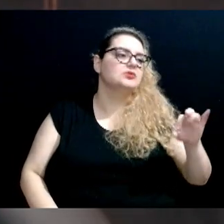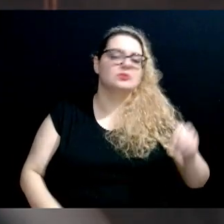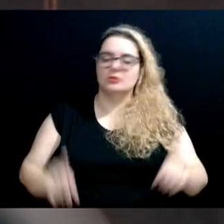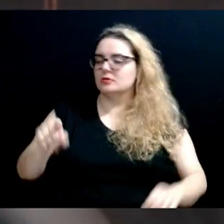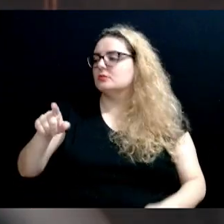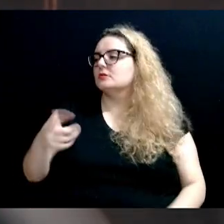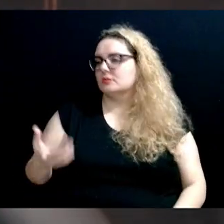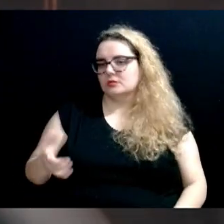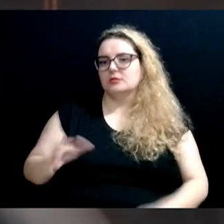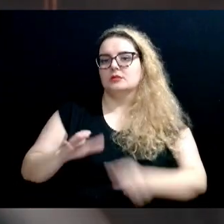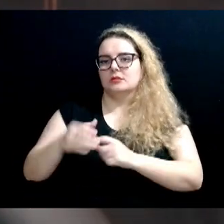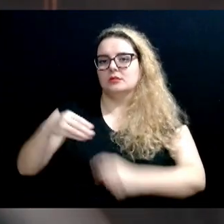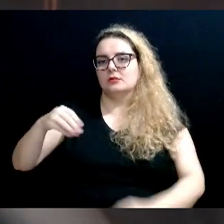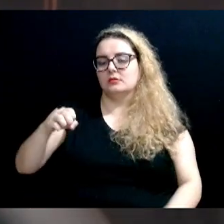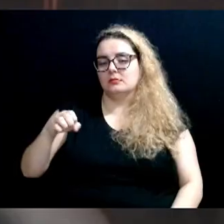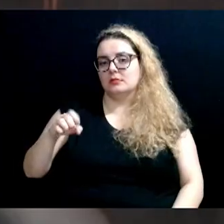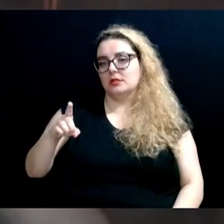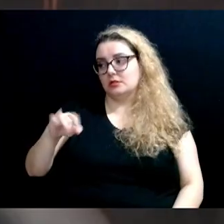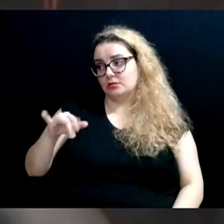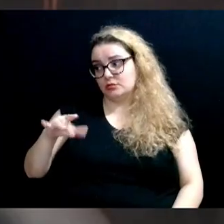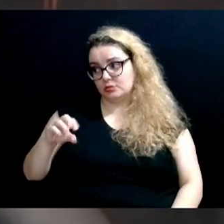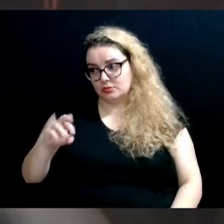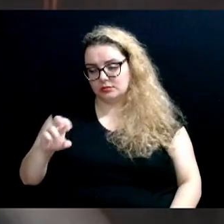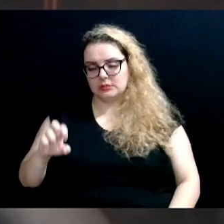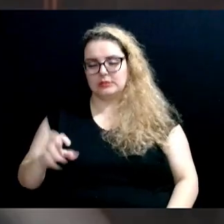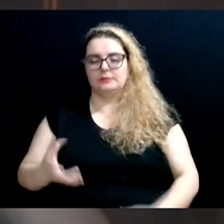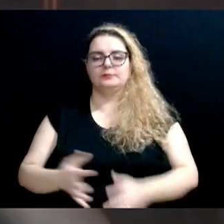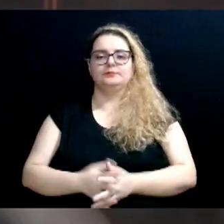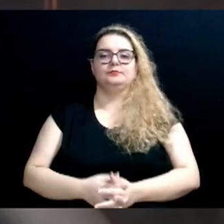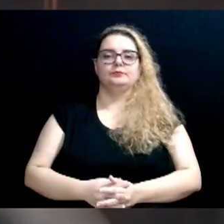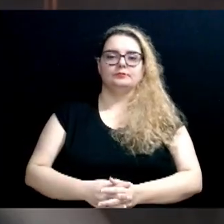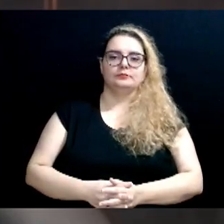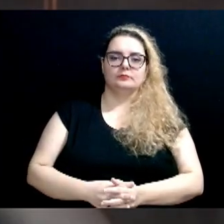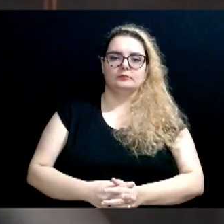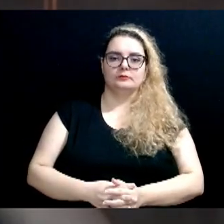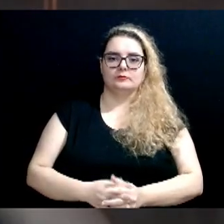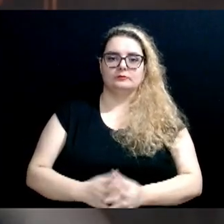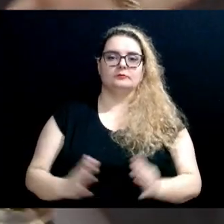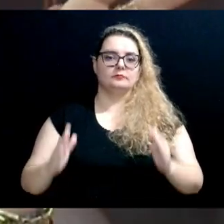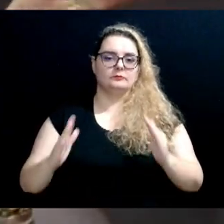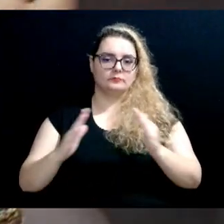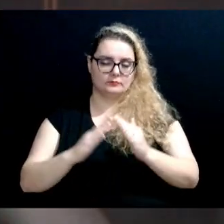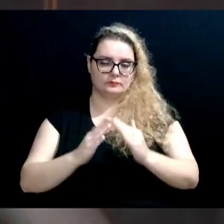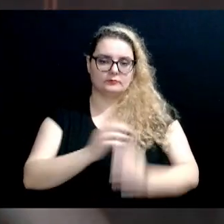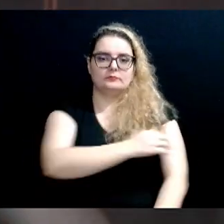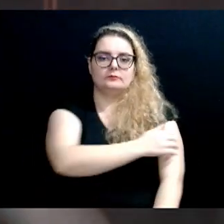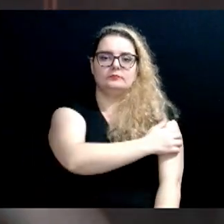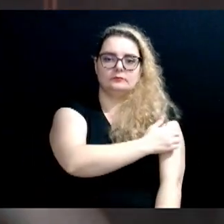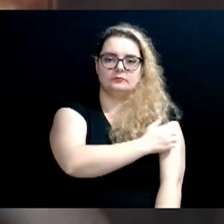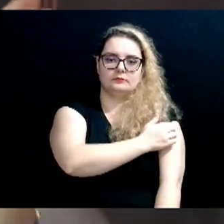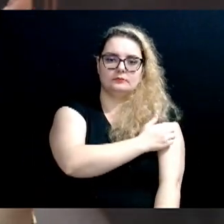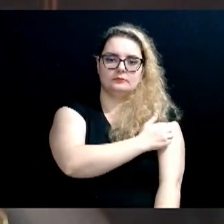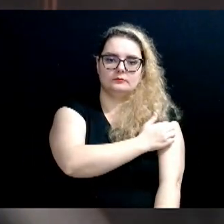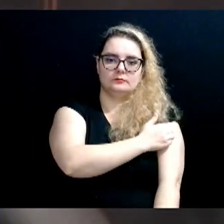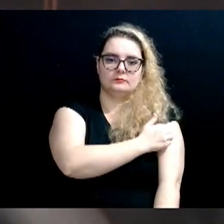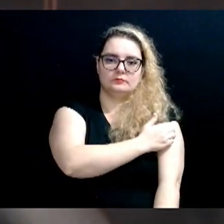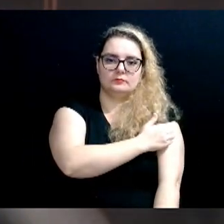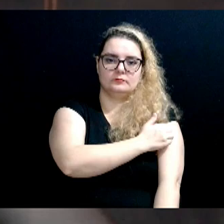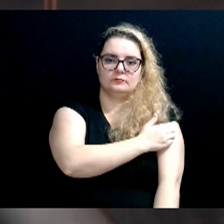medíocre. Agora, em casa, né, vamos falar nós